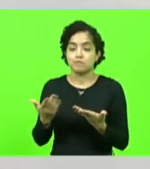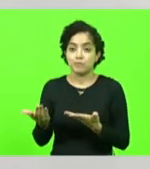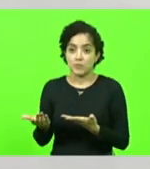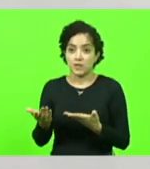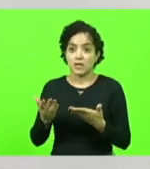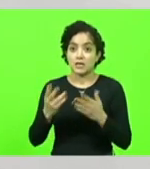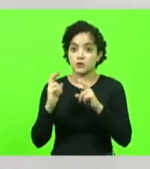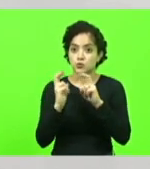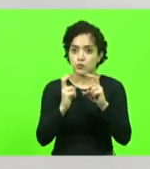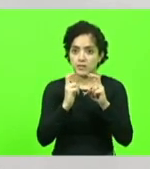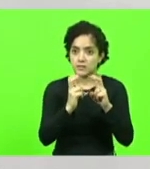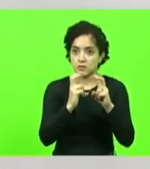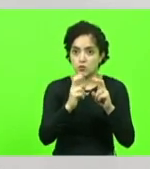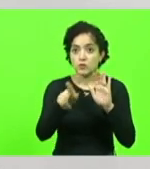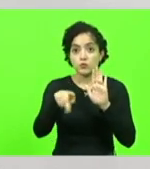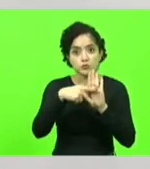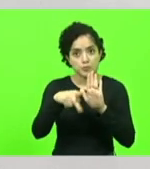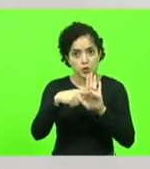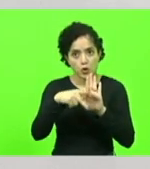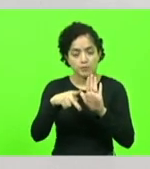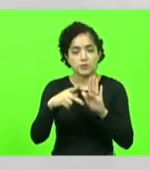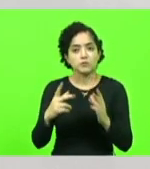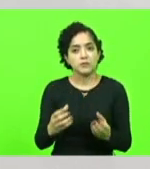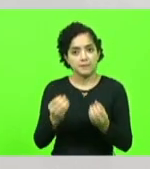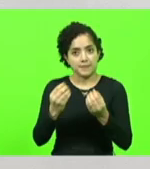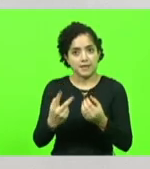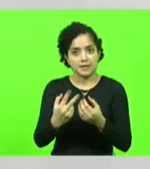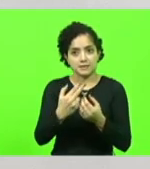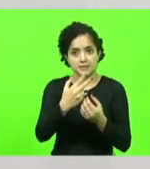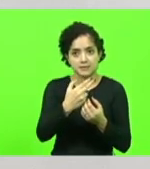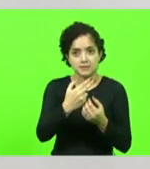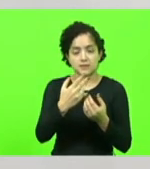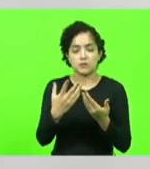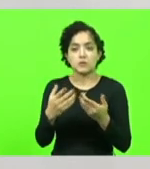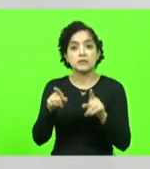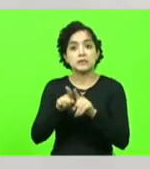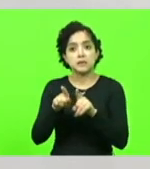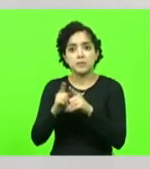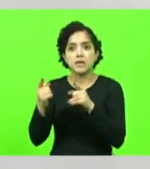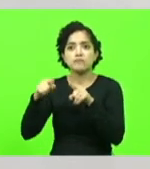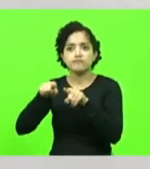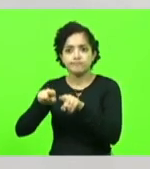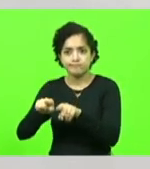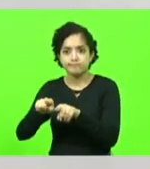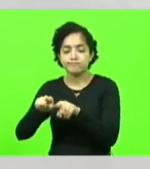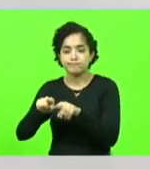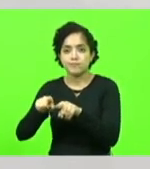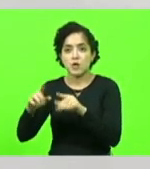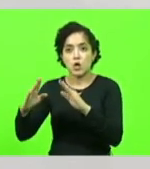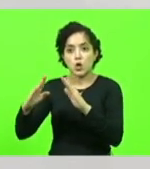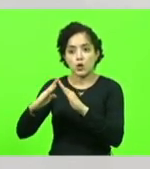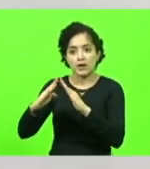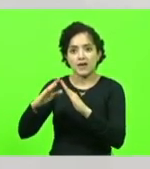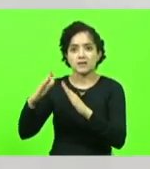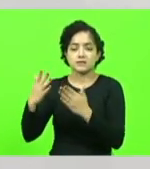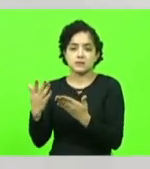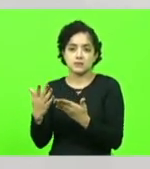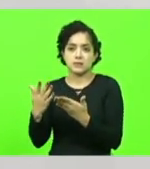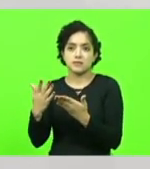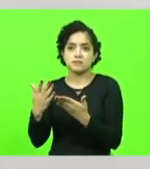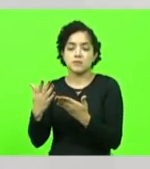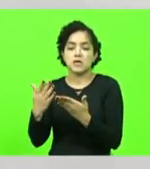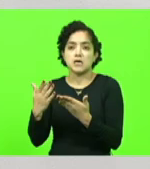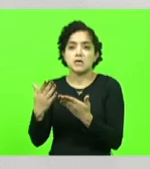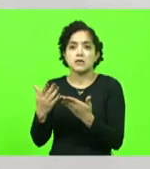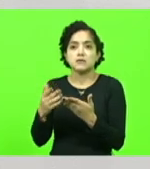ônibus, de castração, nós temos também conveniadas várias clínicas. Então, o cidadão vai ter um